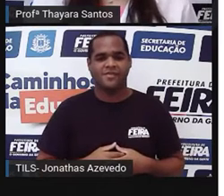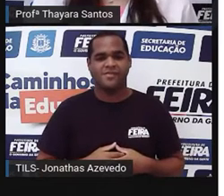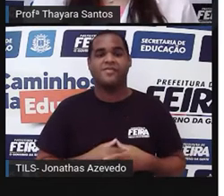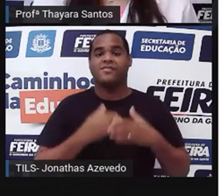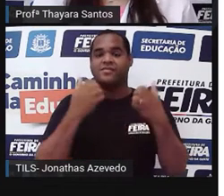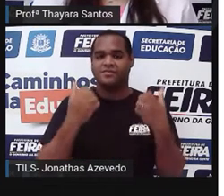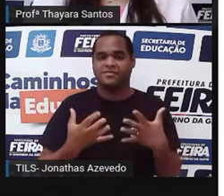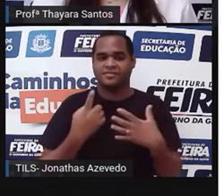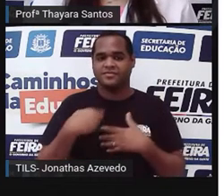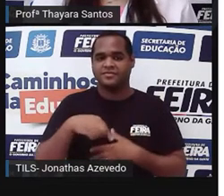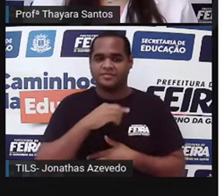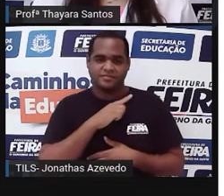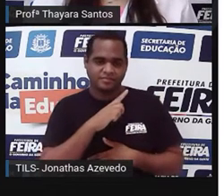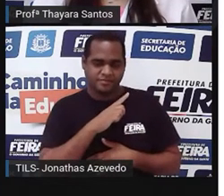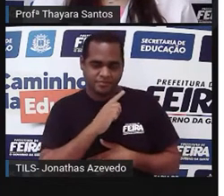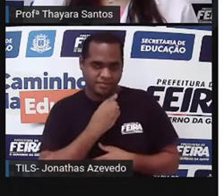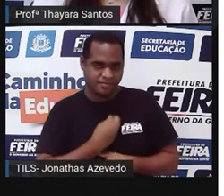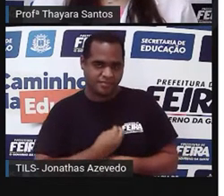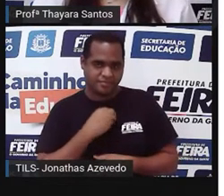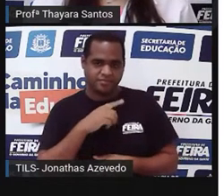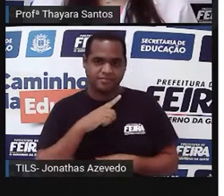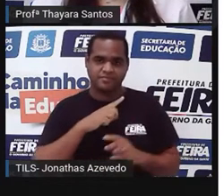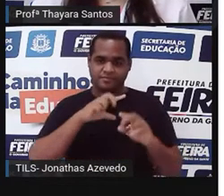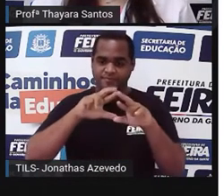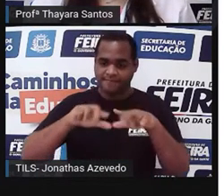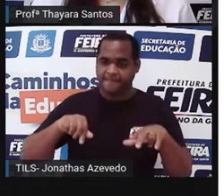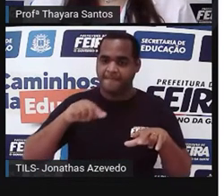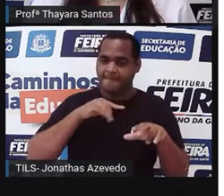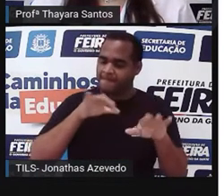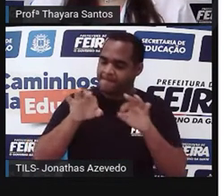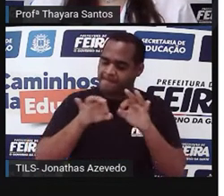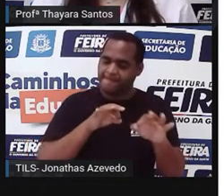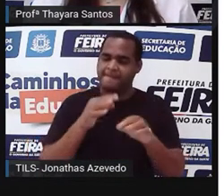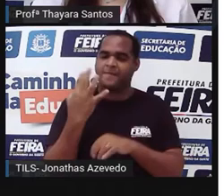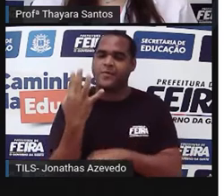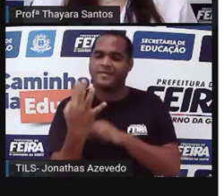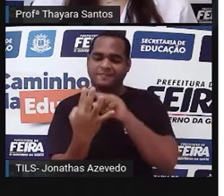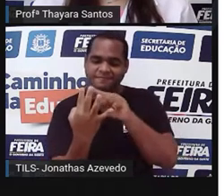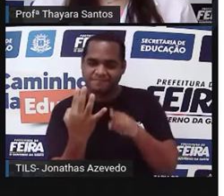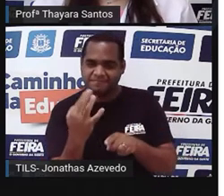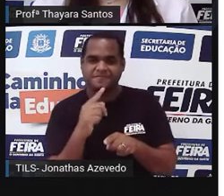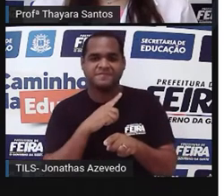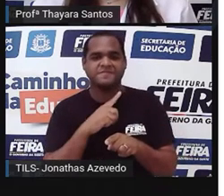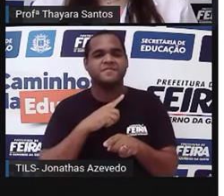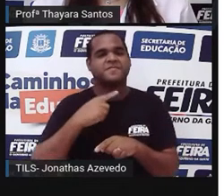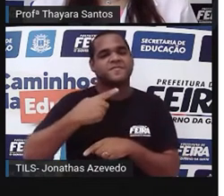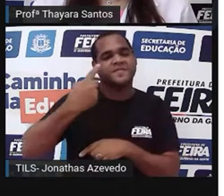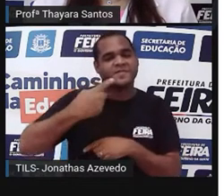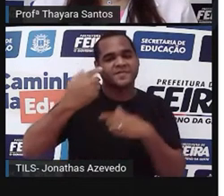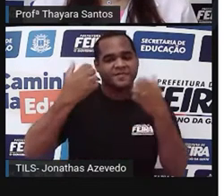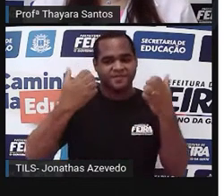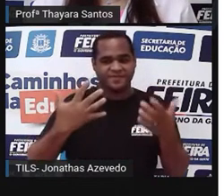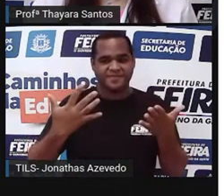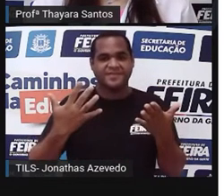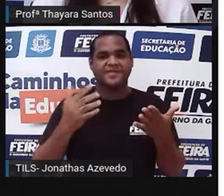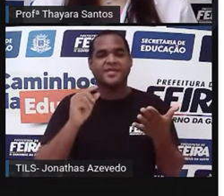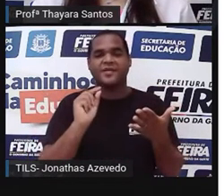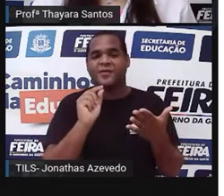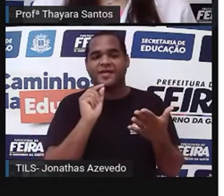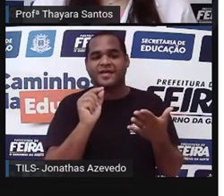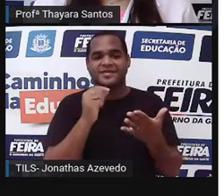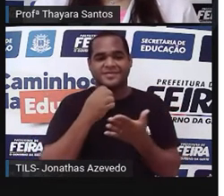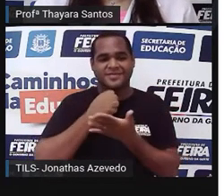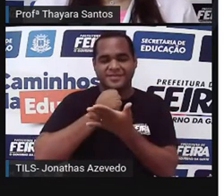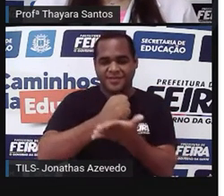Esses serviços ecossistêmicos, eles estão divididos em quatro categorias. A primeira categoria que eu coloquei para vocês é a